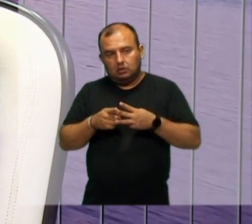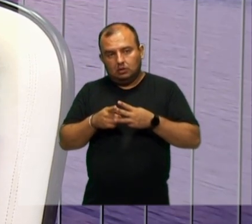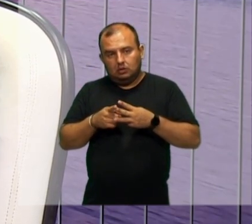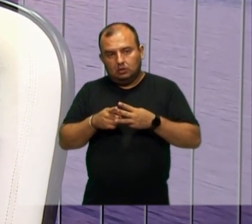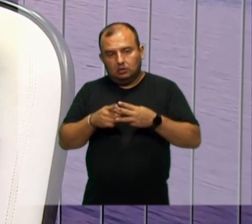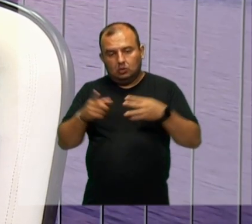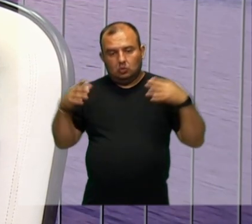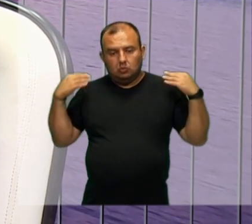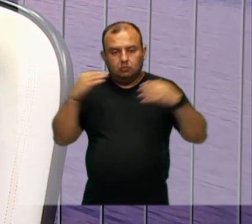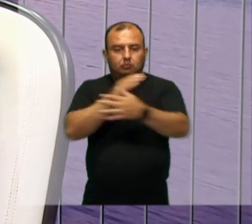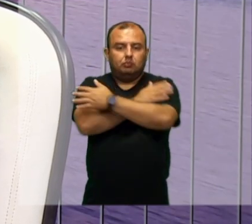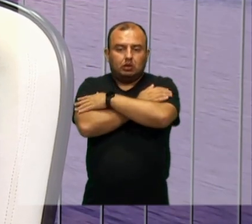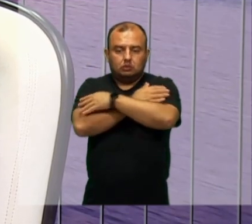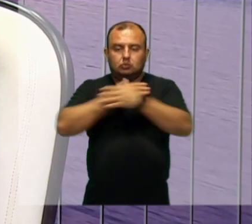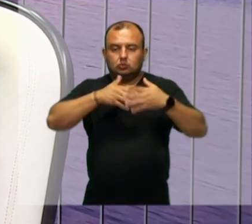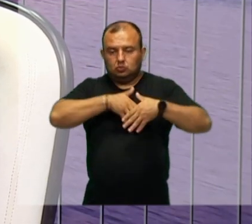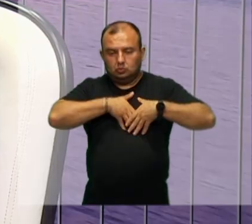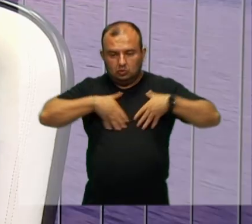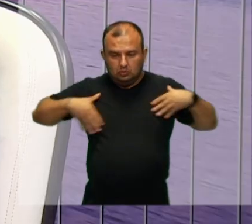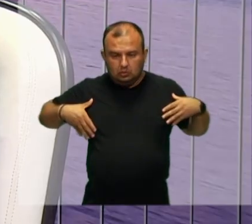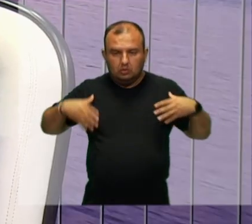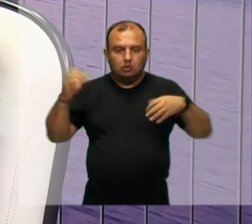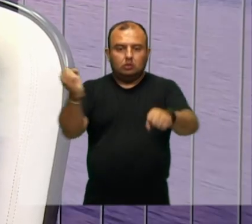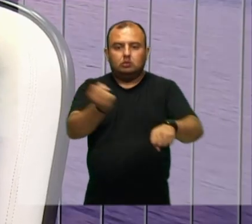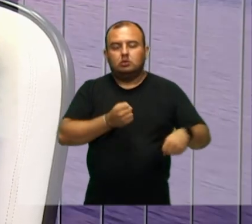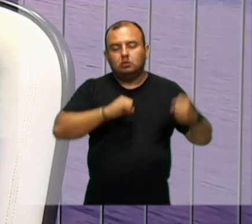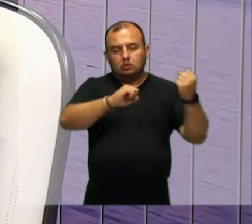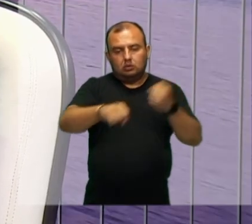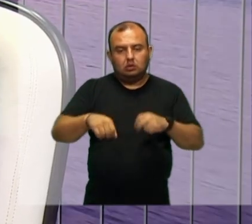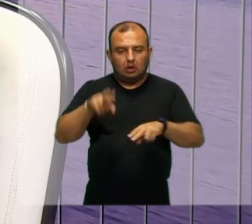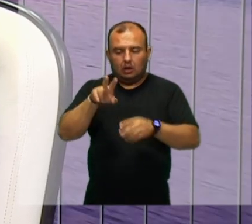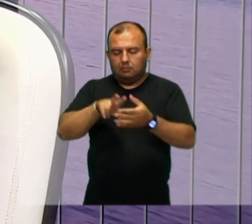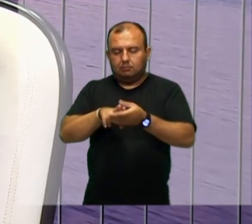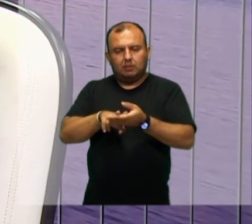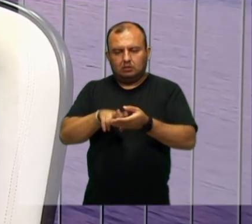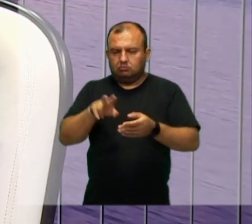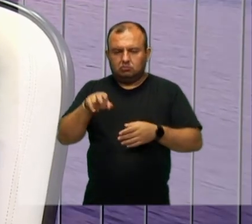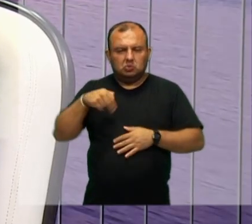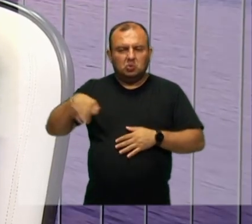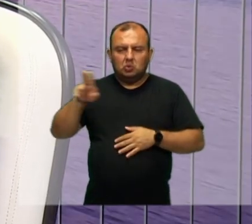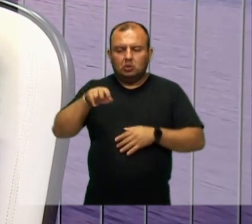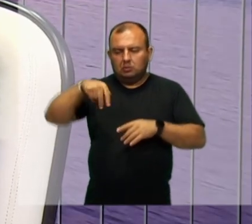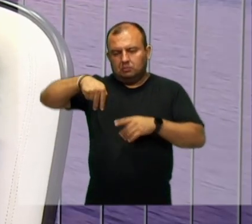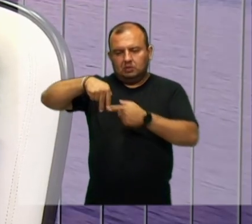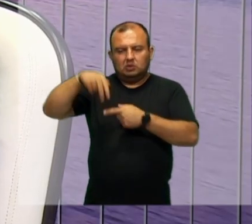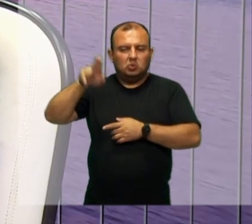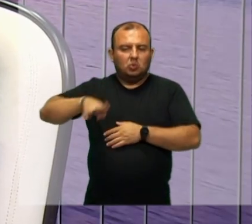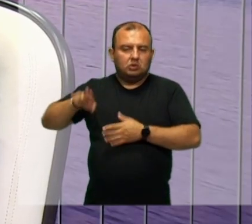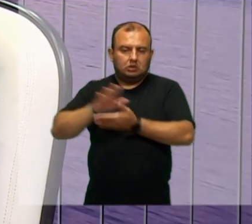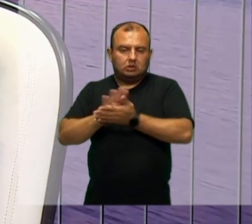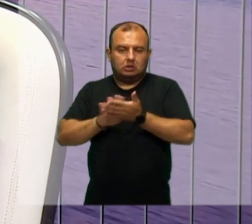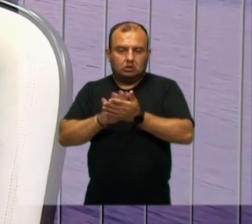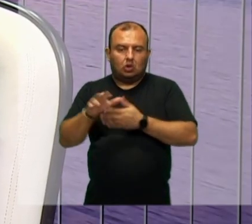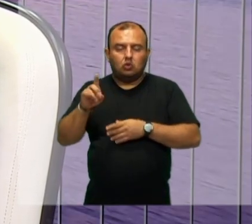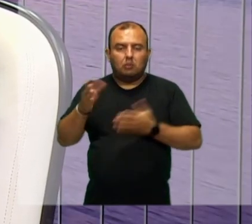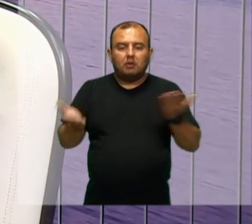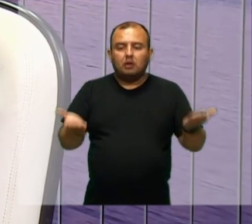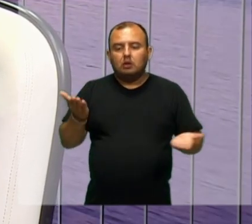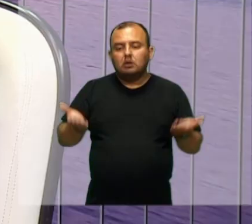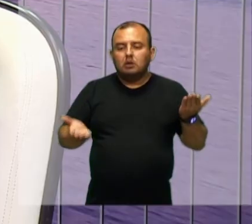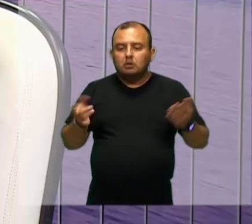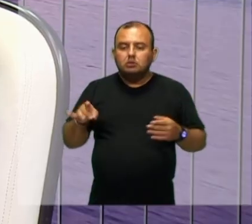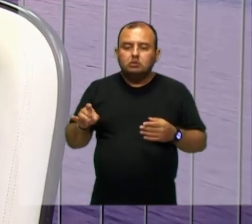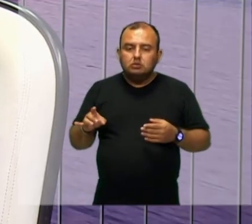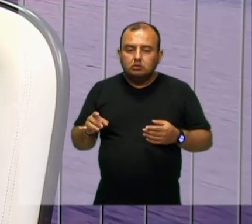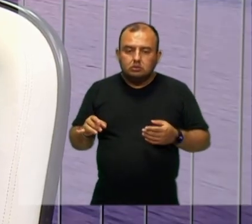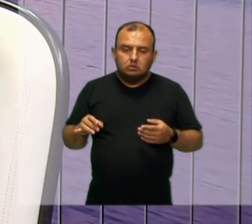é braços e tronco. Que usa braço e tronco. Então, eu praticamente não utilizo a perna, porque eu utilizo a perna mais para me equilibrar. Como eu não